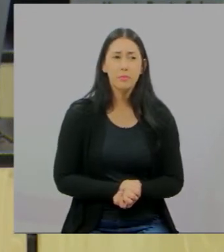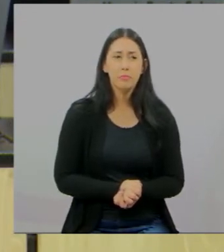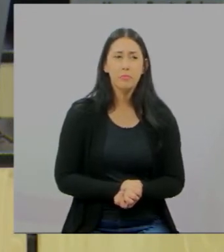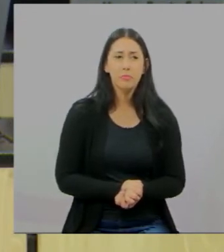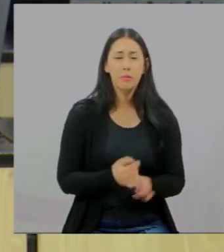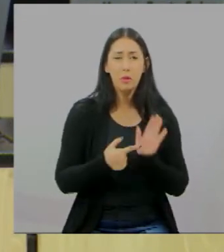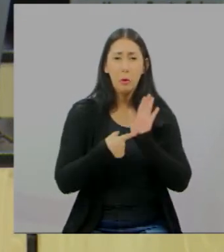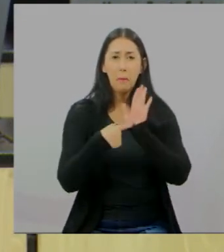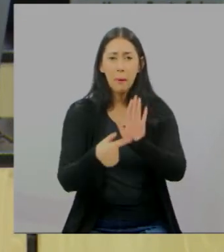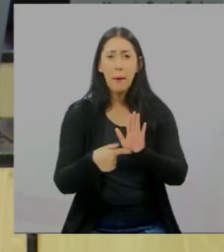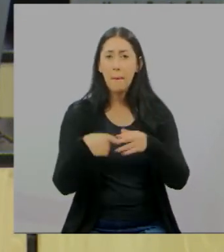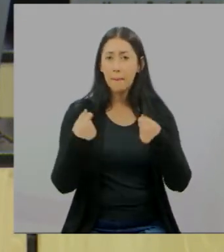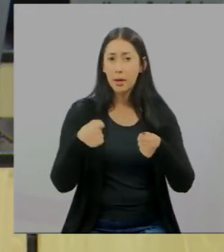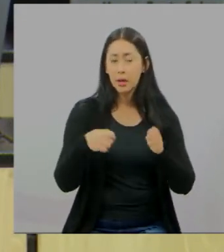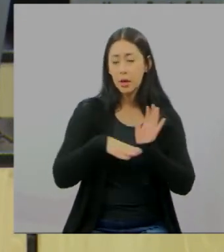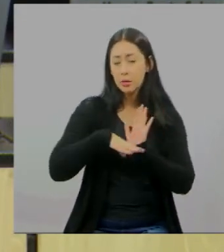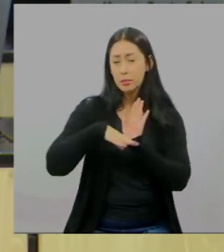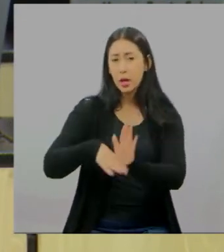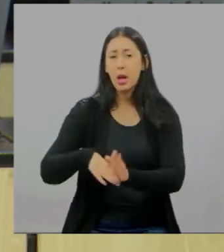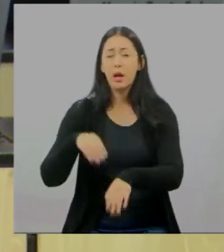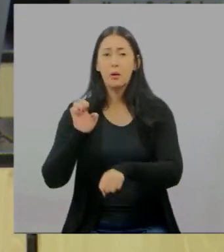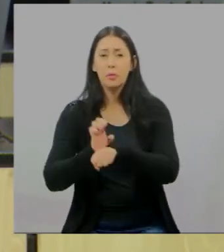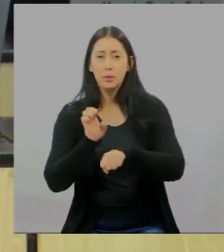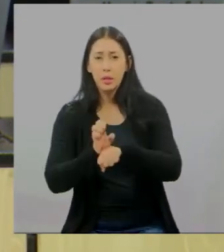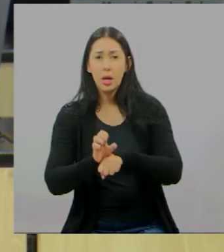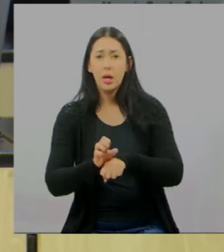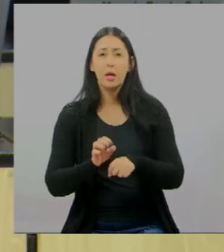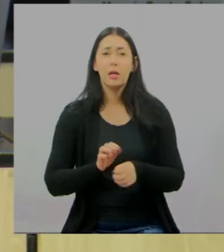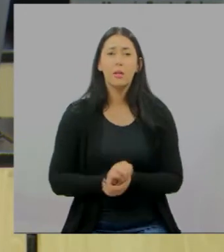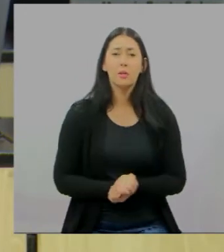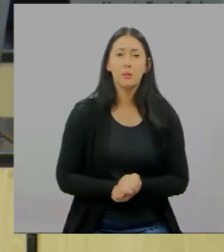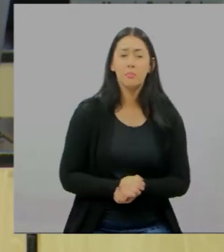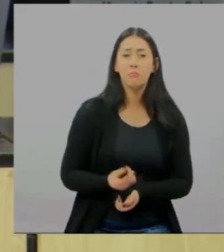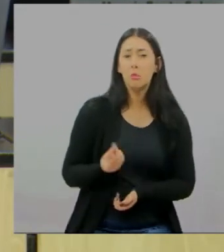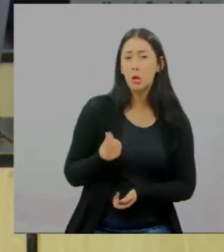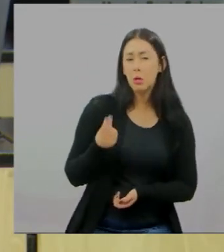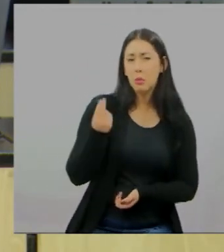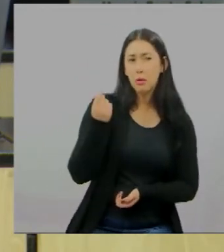extraordinário em favor de transferências a estados, Distrito Federal e municípios no valor de R$